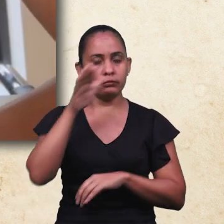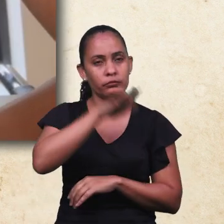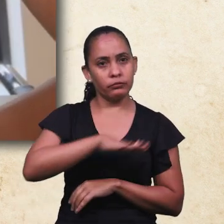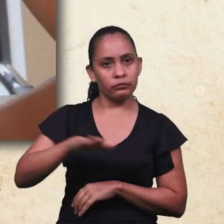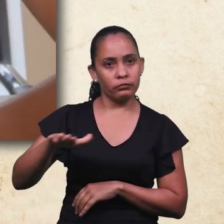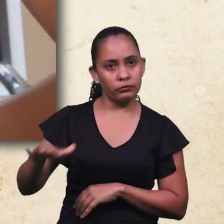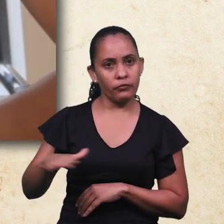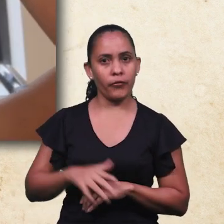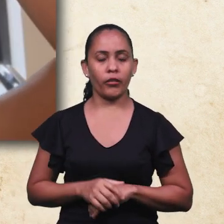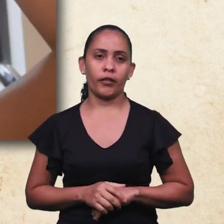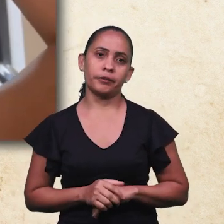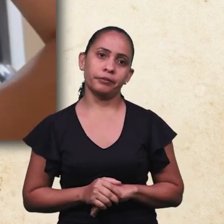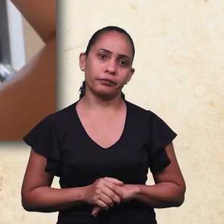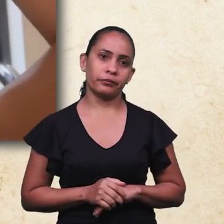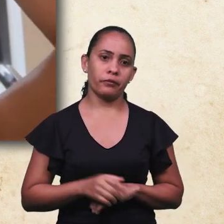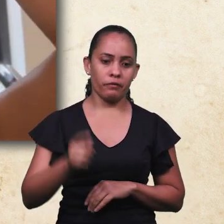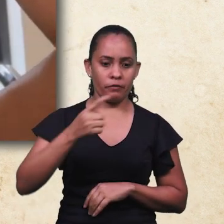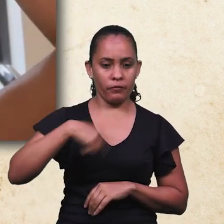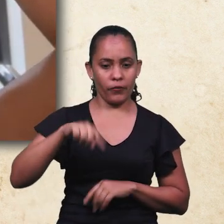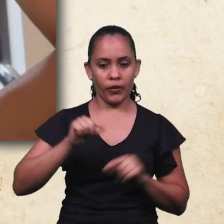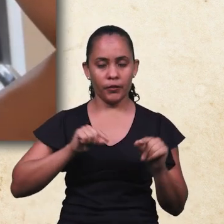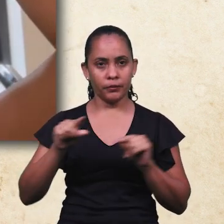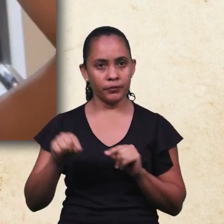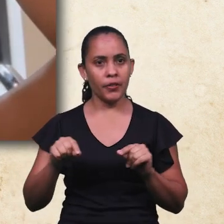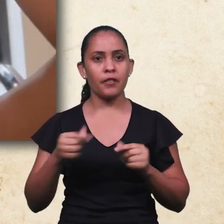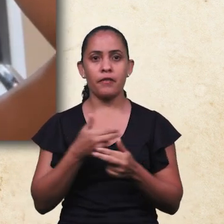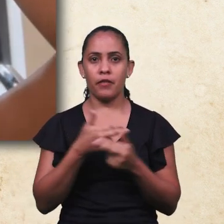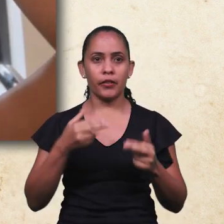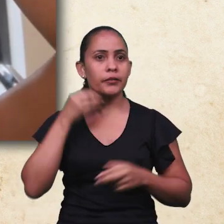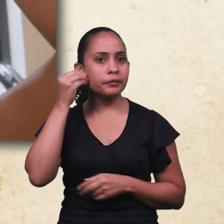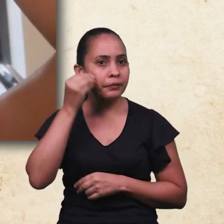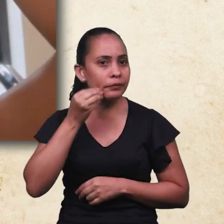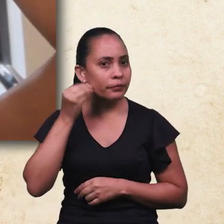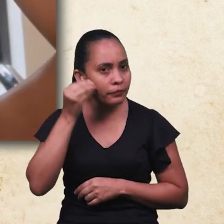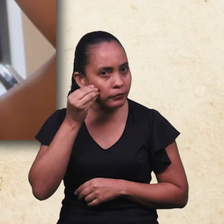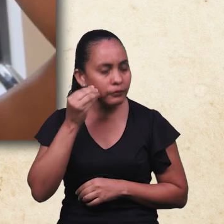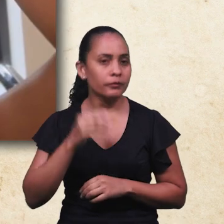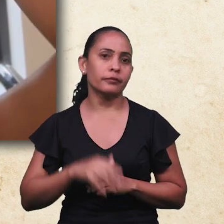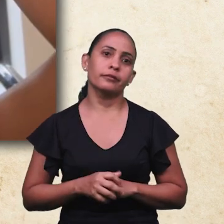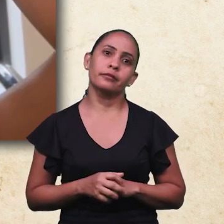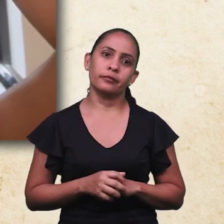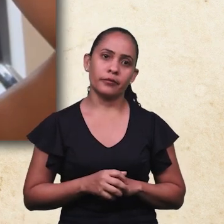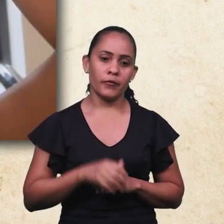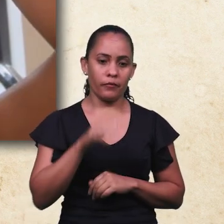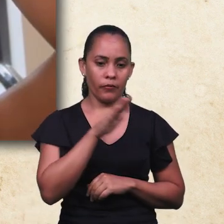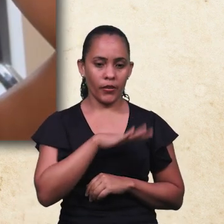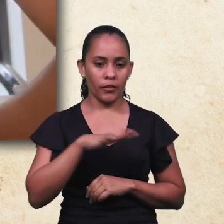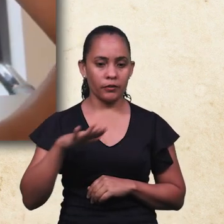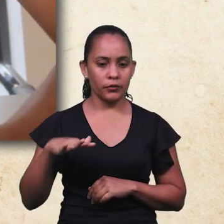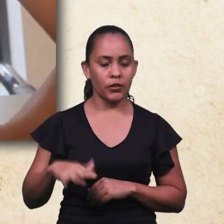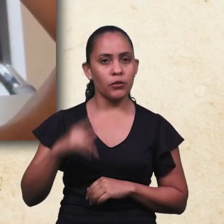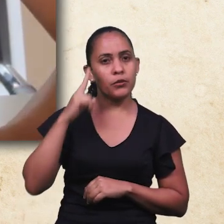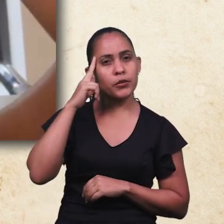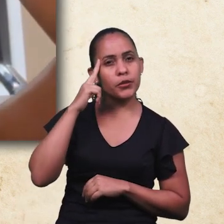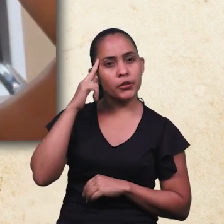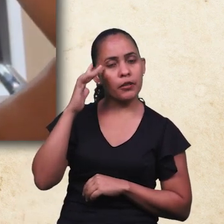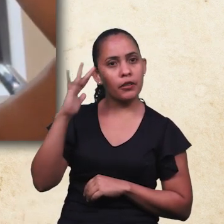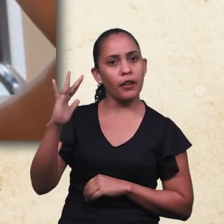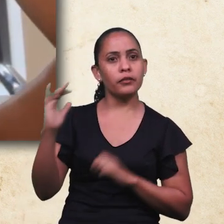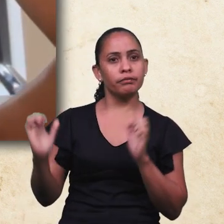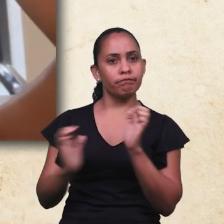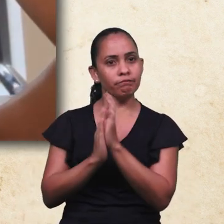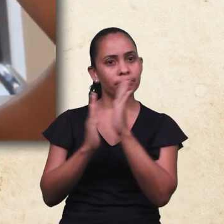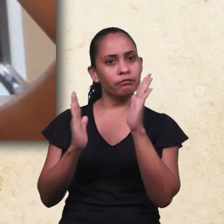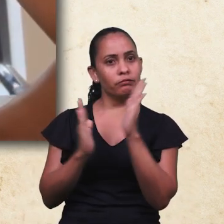as crianças. Irmãos, e nós escolhemos muitas experiências disso, experiências de crianças que sonhavam com